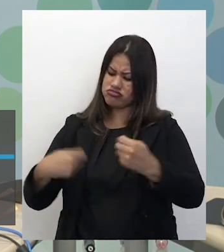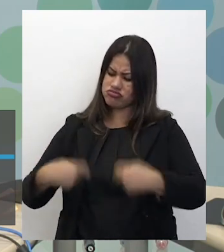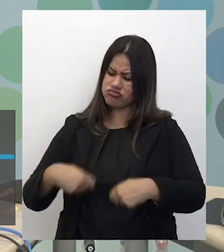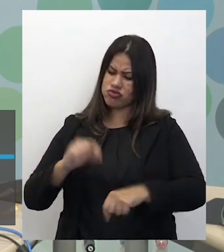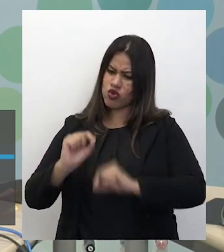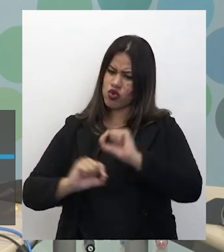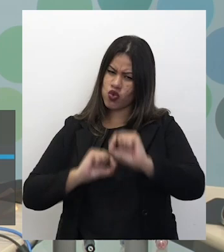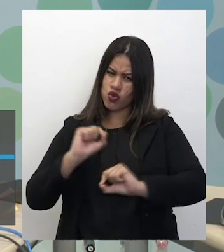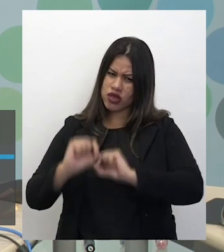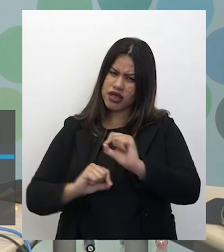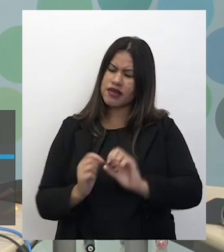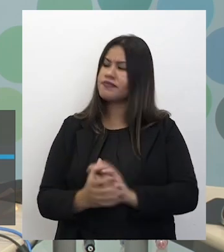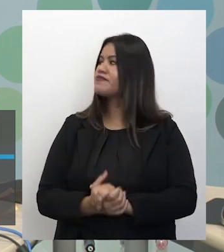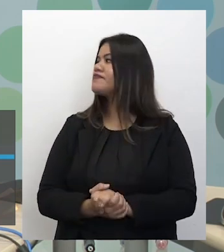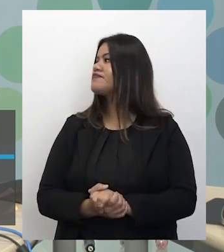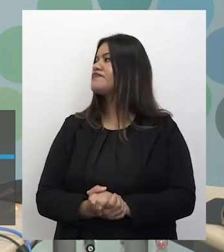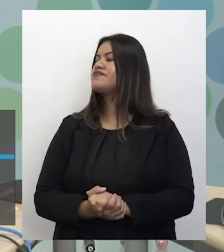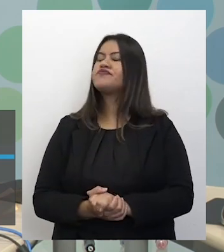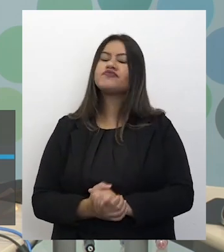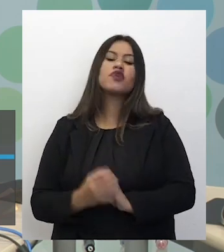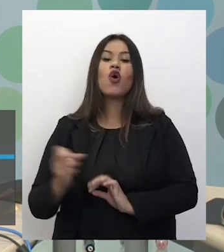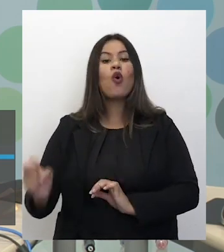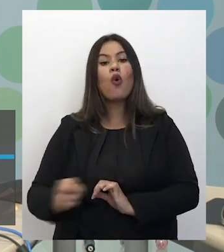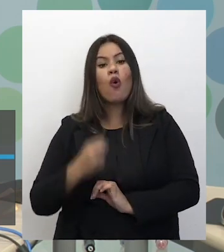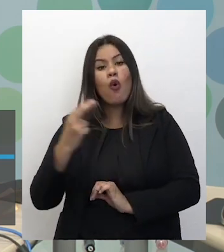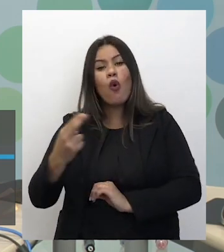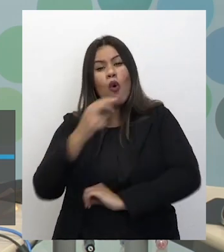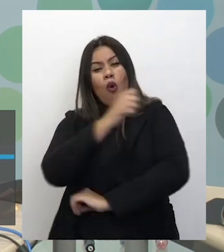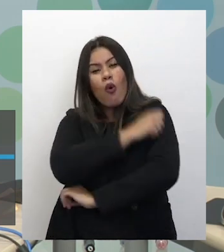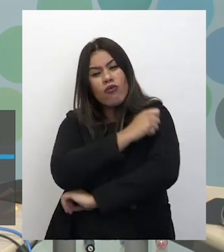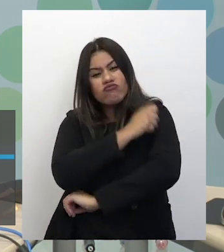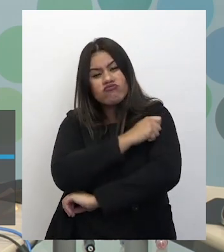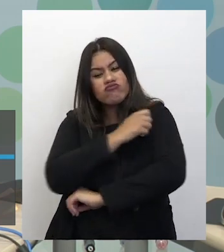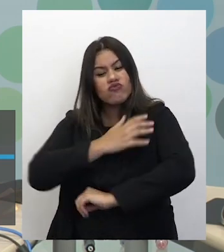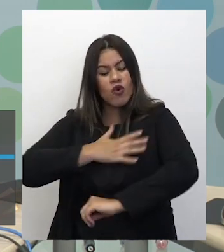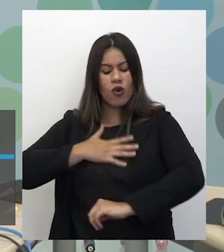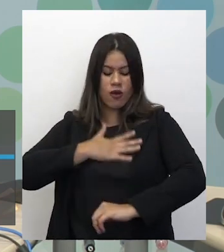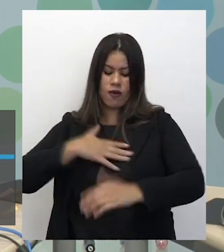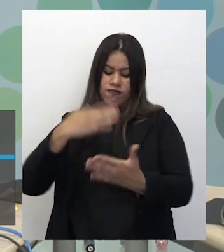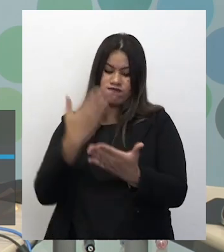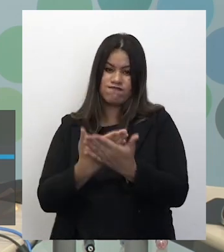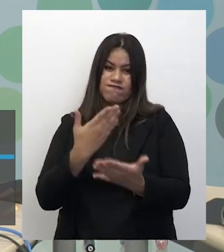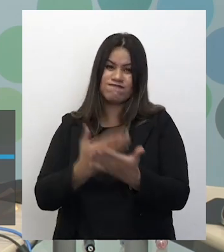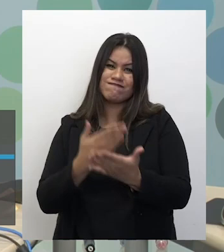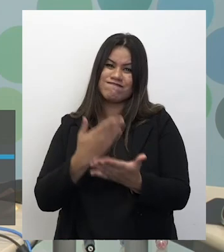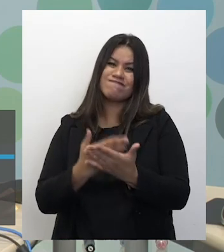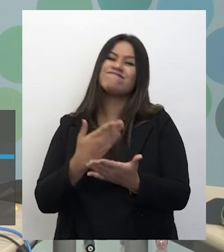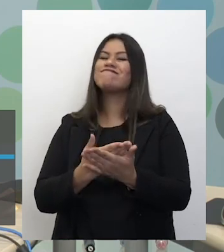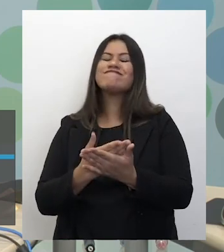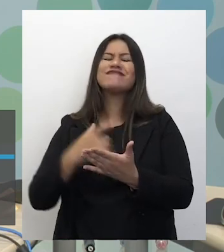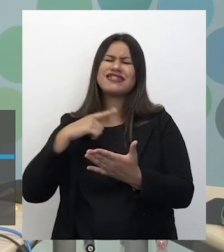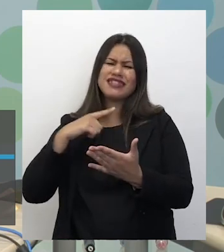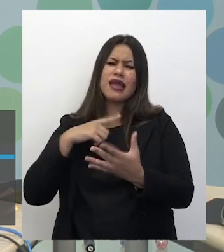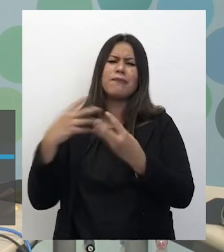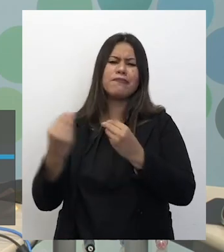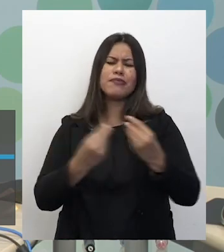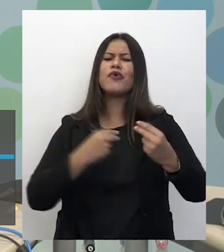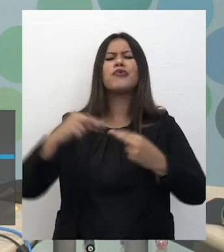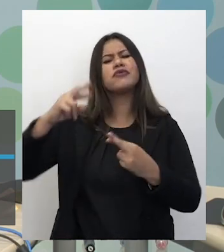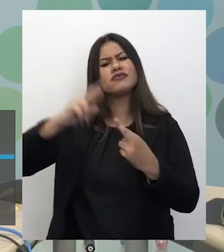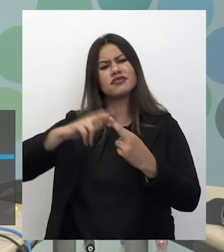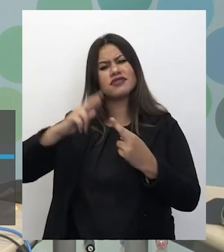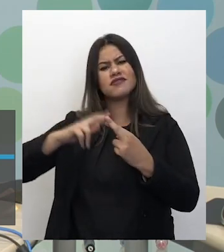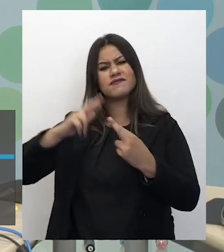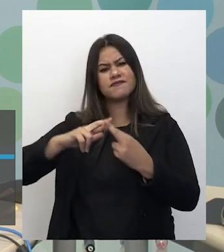possa estar atuando. Ou até aquele aluno que gosta muito de estudar, né, professor? Que são muitos, a gente tem muito aluno na rede aí, os professores